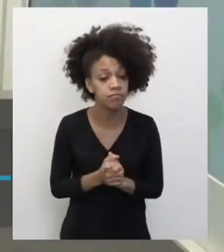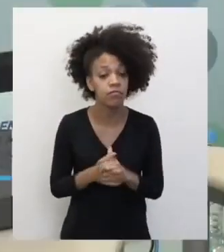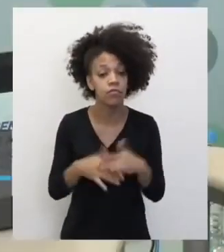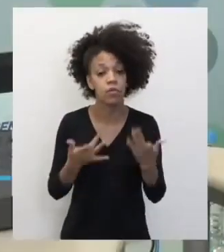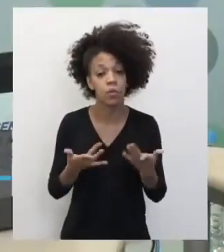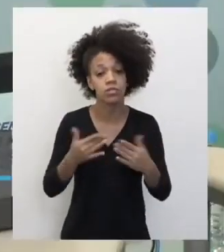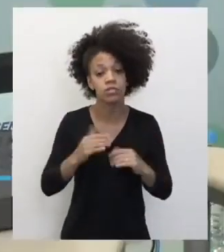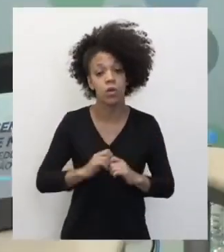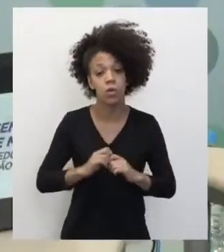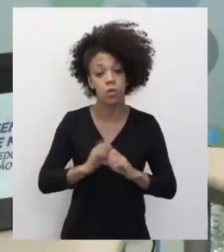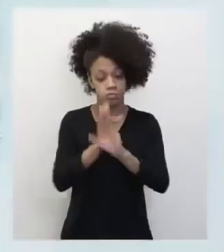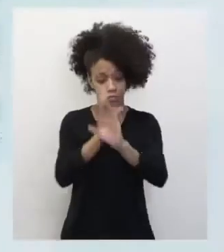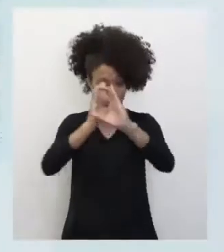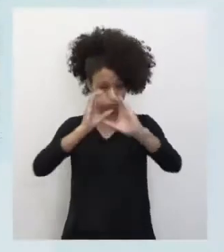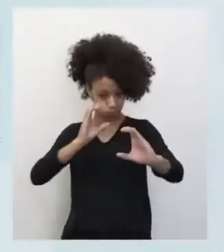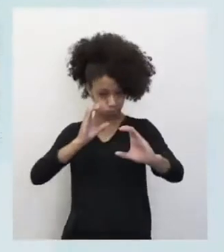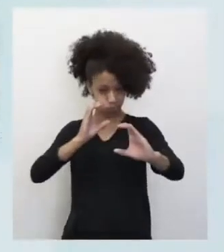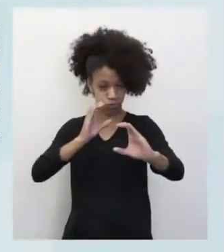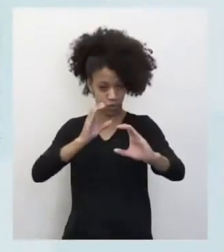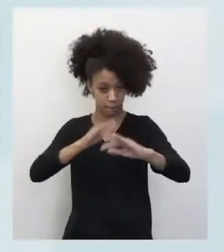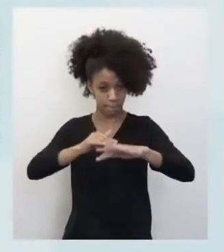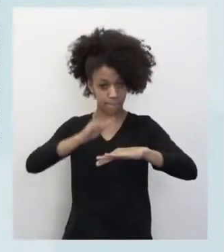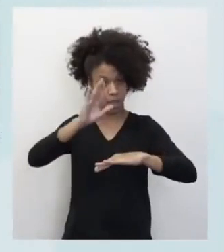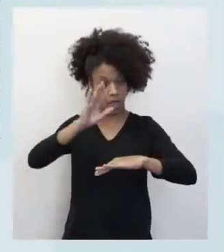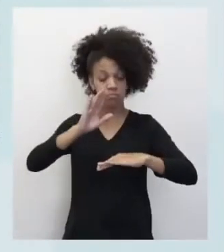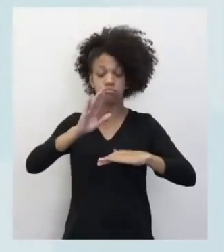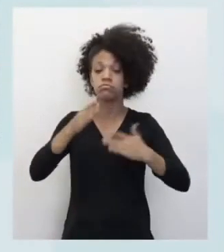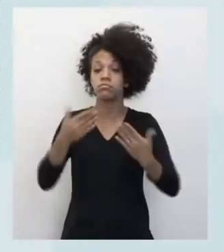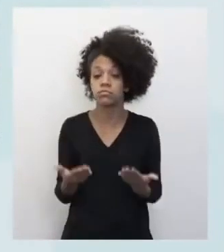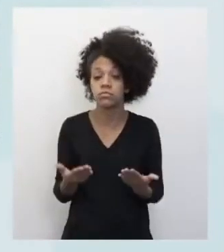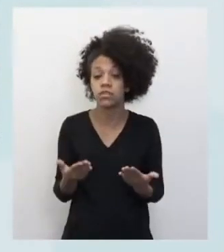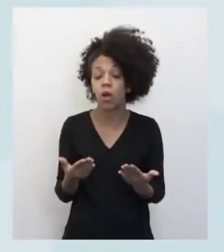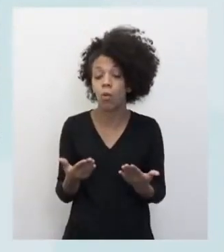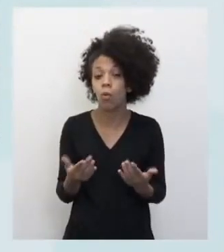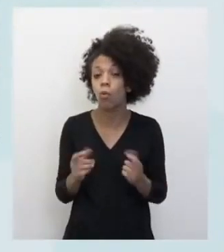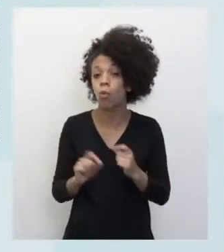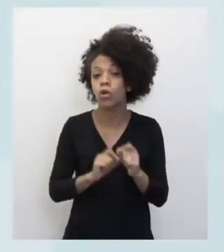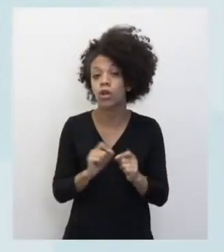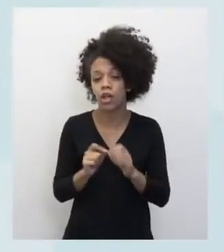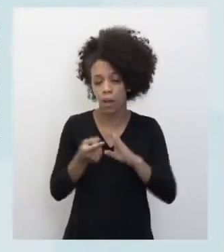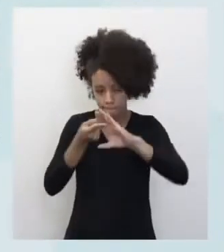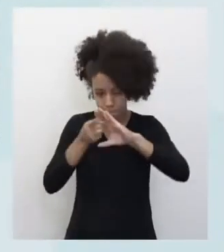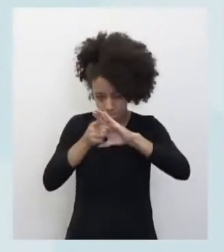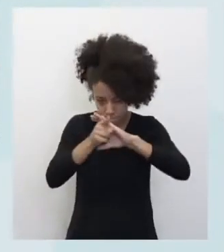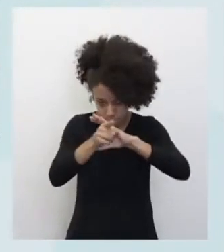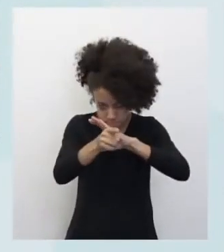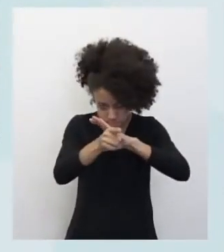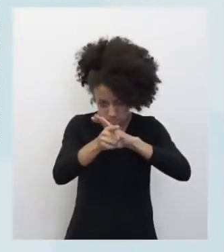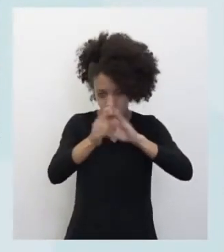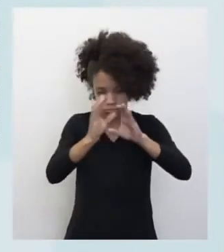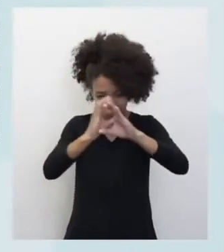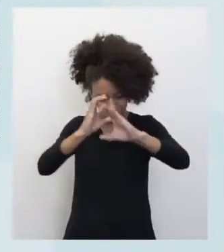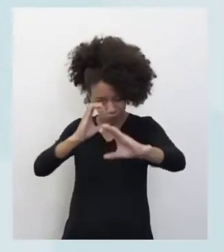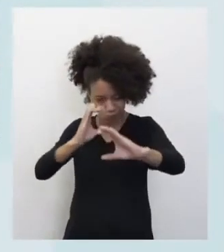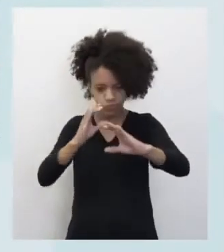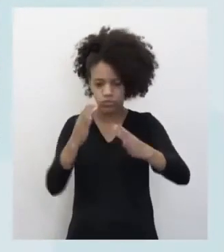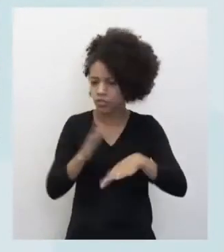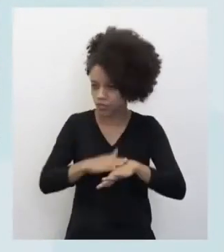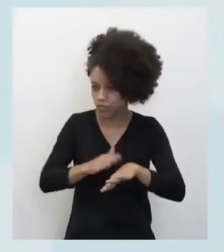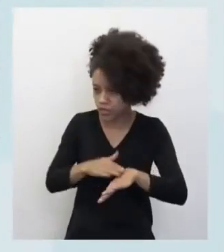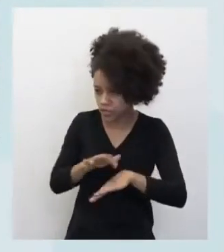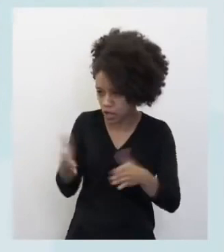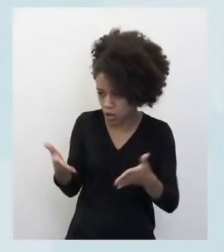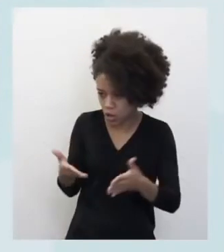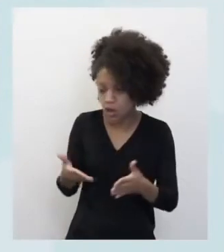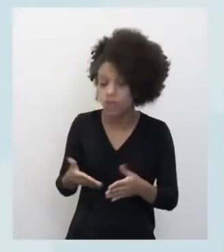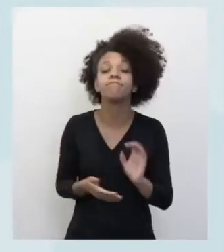maior, então, o ângulo de visão da lente, lentes grandes, maior será a profundidade de campo. Foi o que ele fez agora, é isso? Isso,